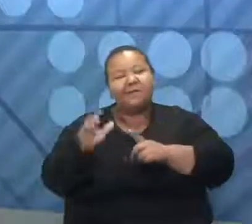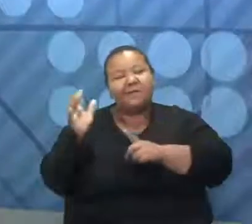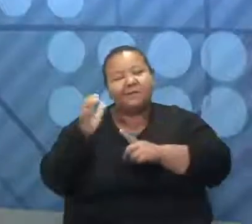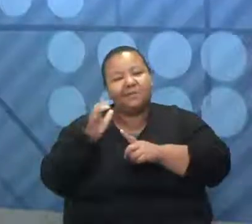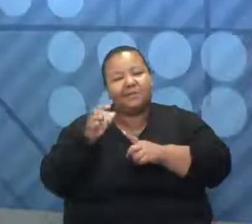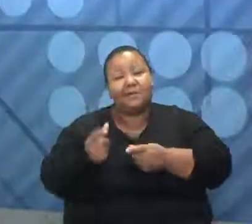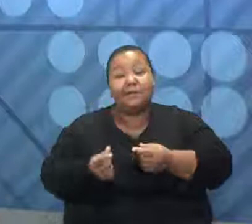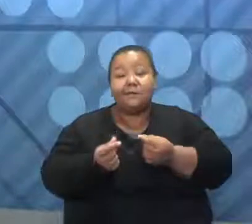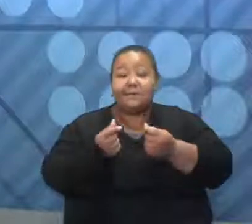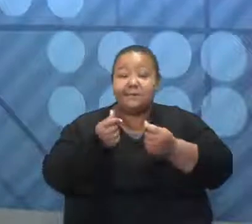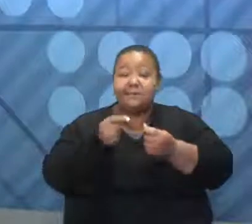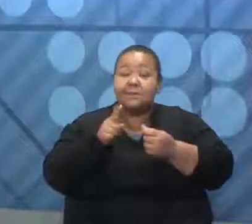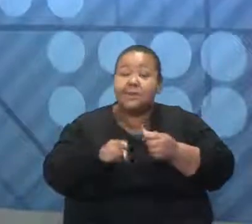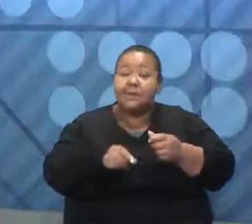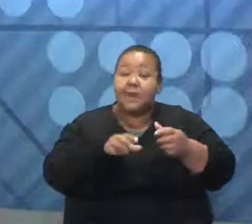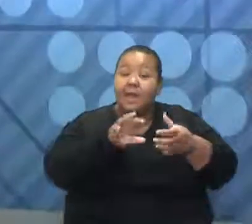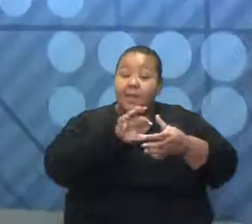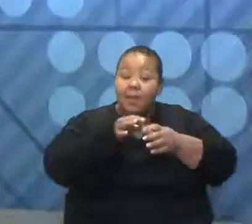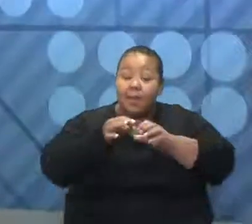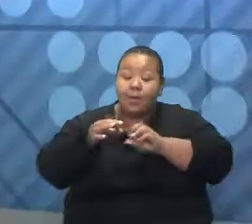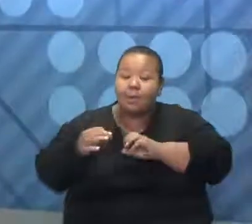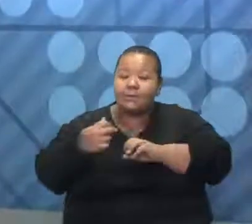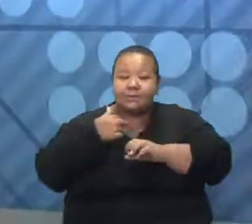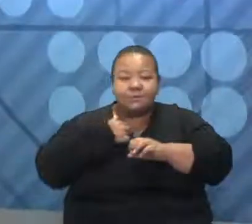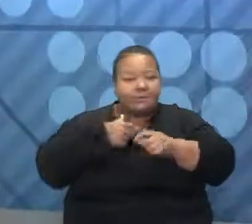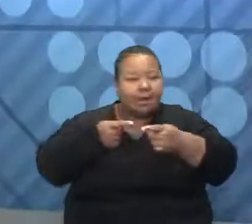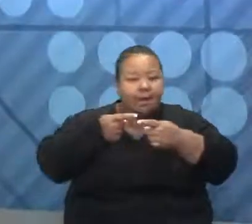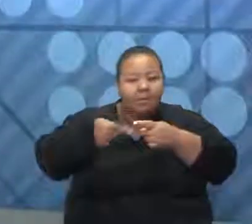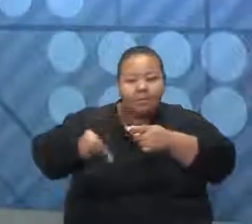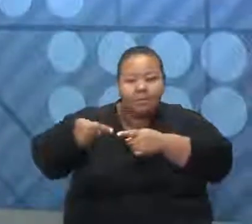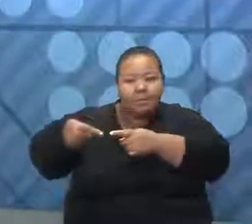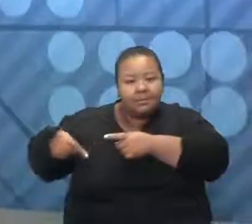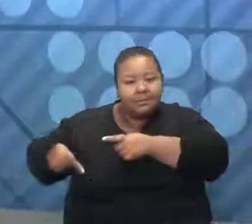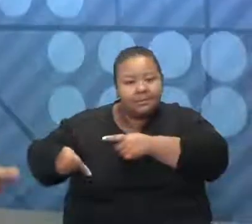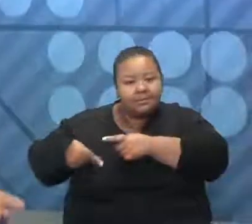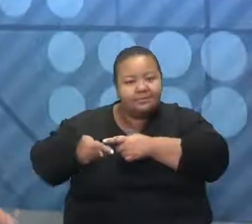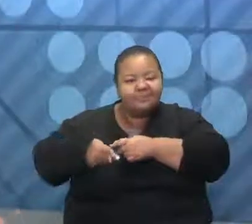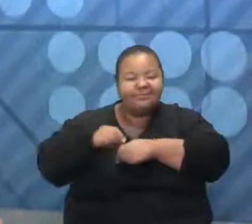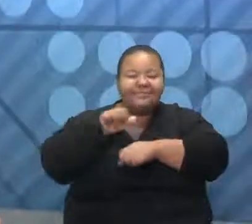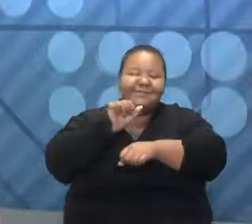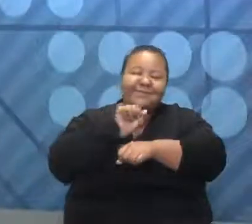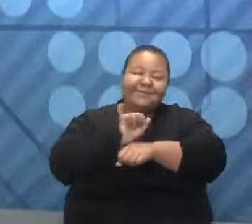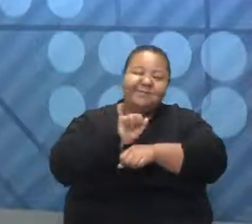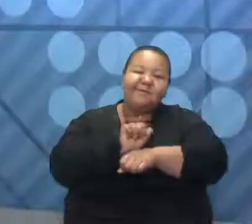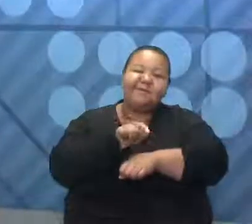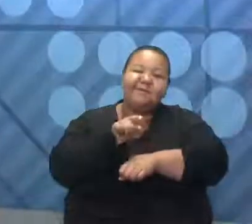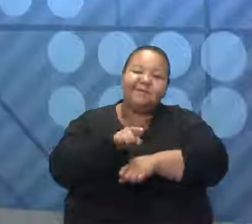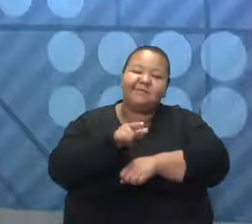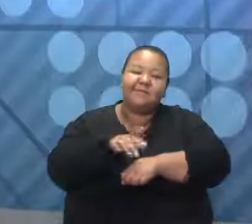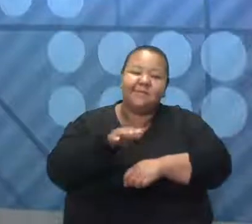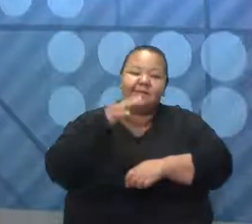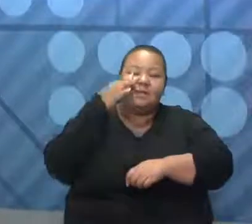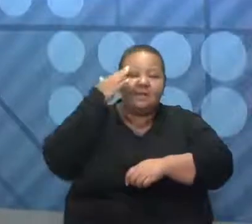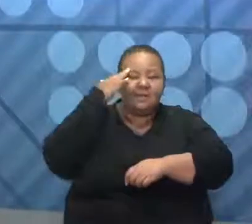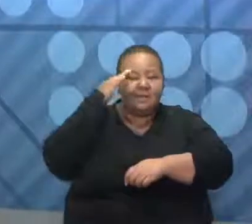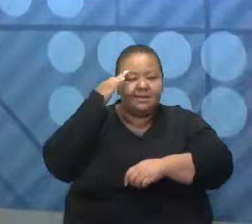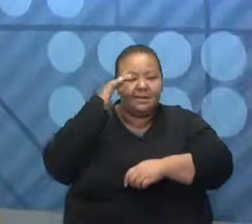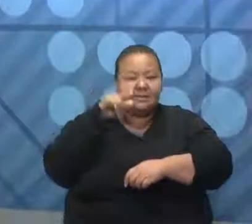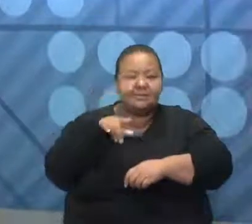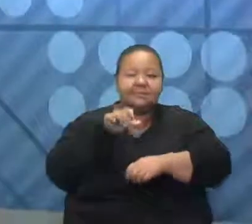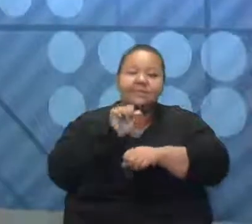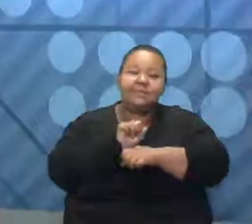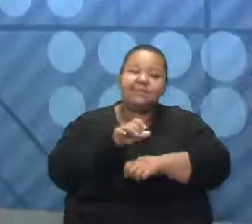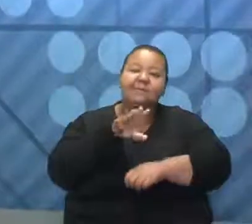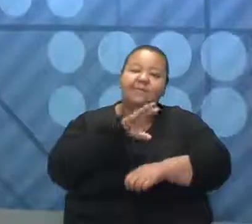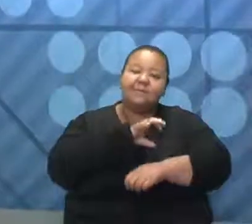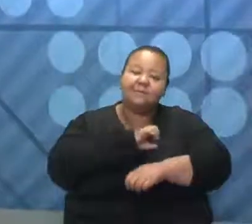financeiro. Então, é uma corrente, eu não consigo olhar isso desmembrado. Eu espero que você tenha entendido, espero que você tenha